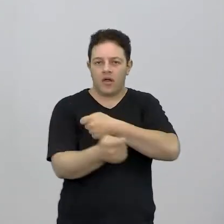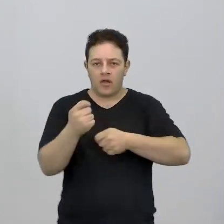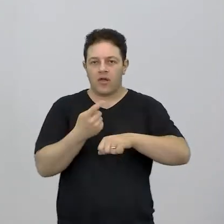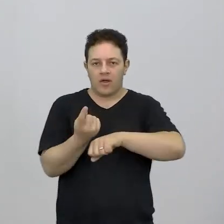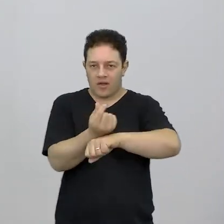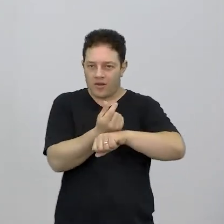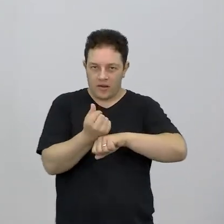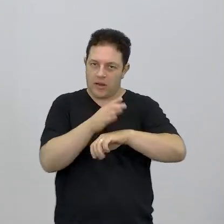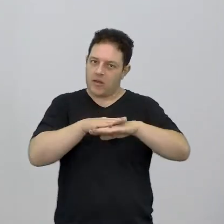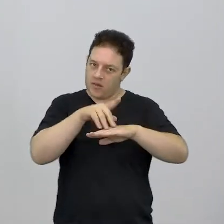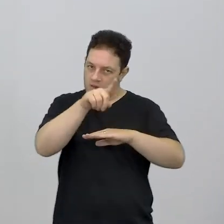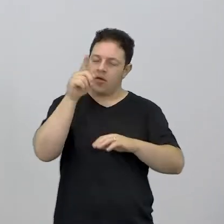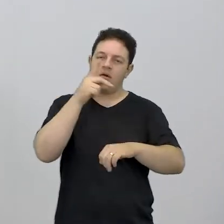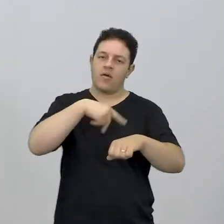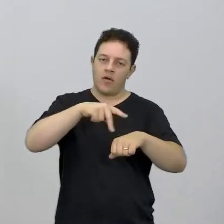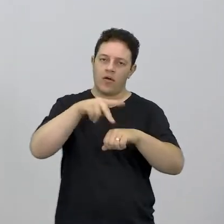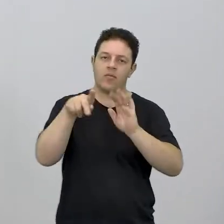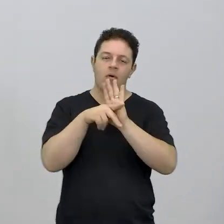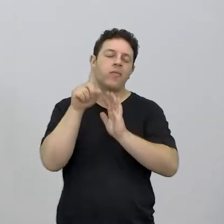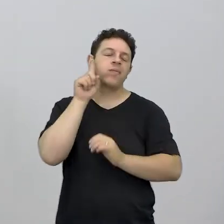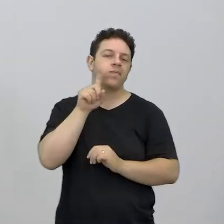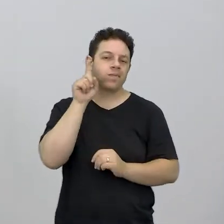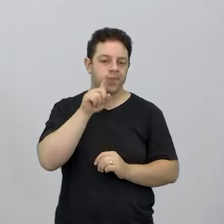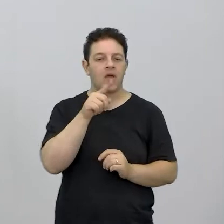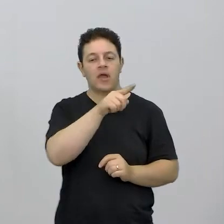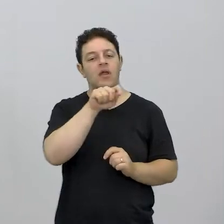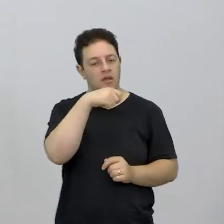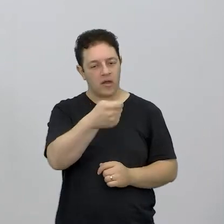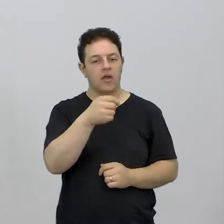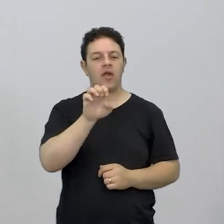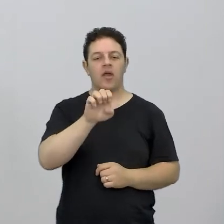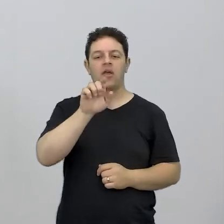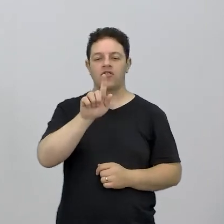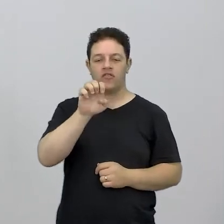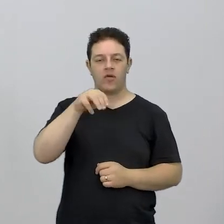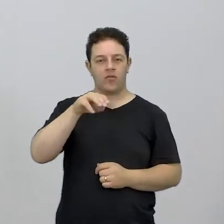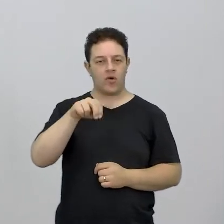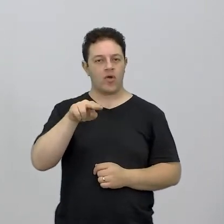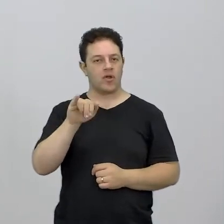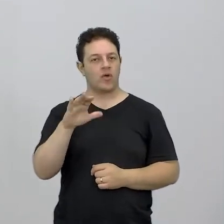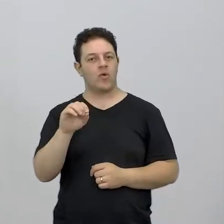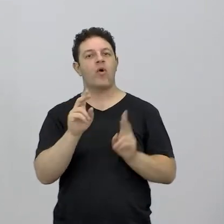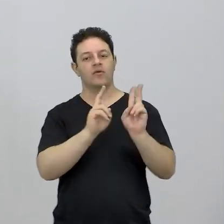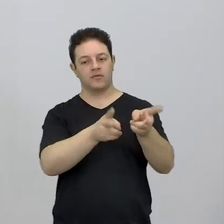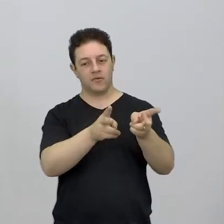capitalista, e é um país hegemônico ainda, embora essa hegemonia esteja sendo